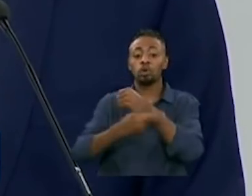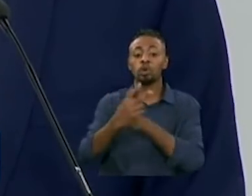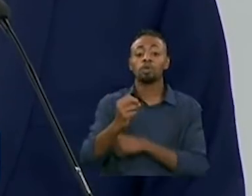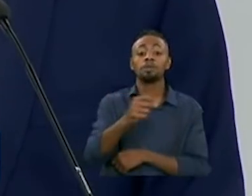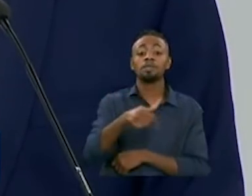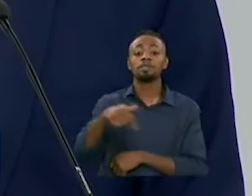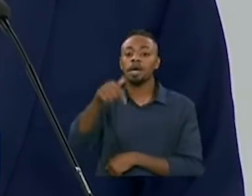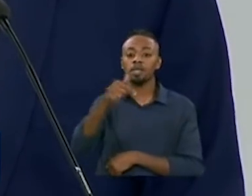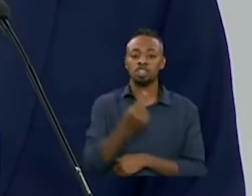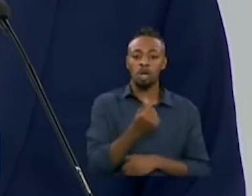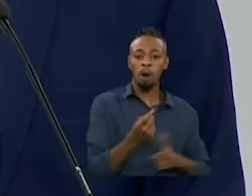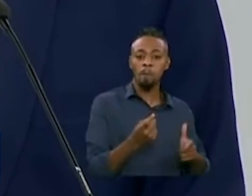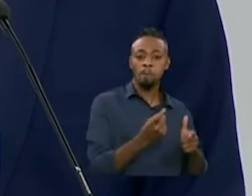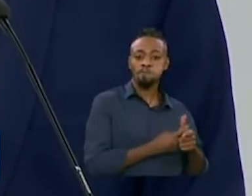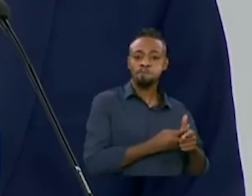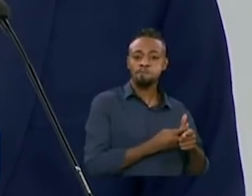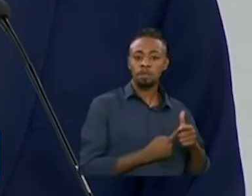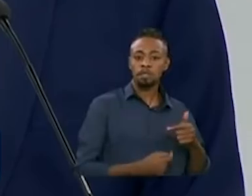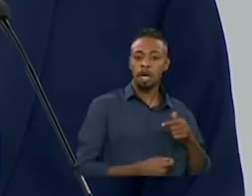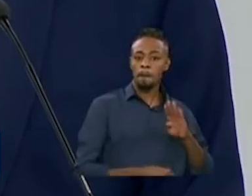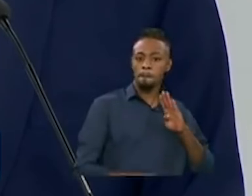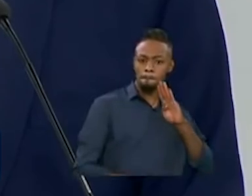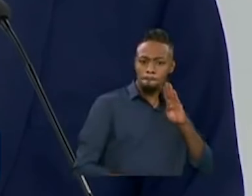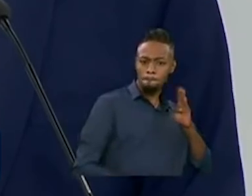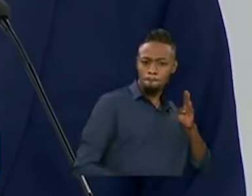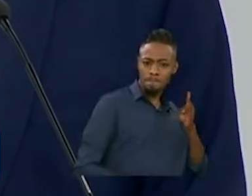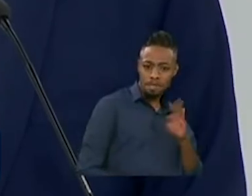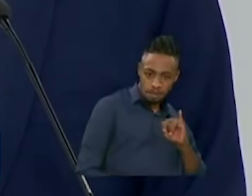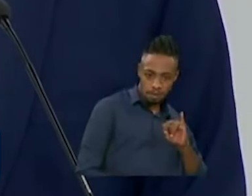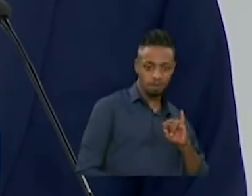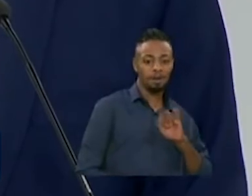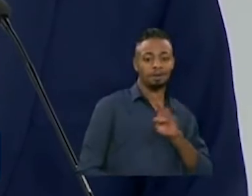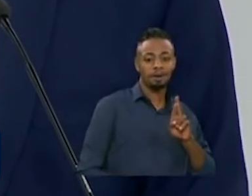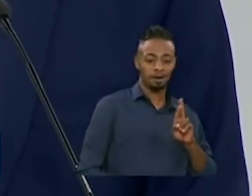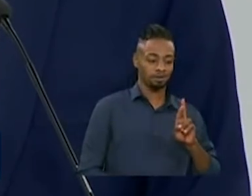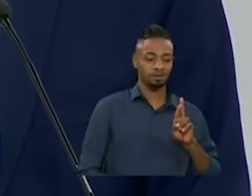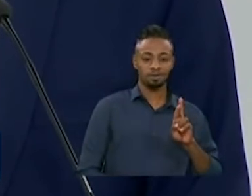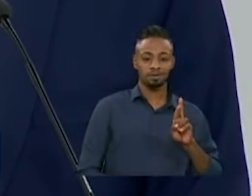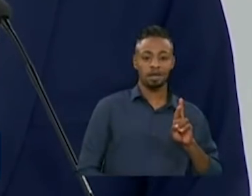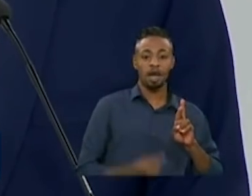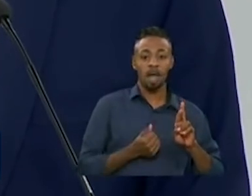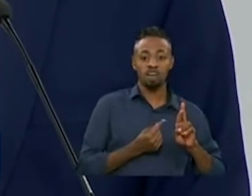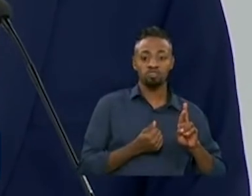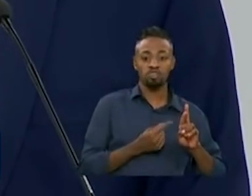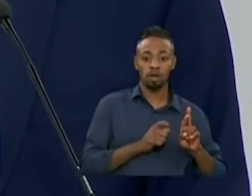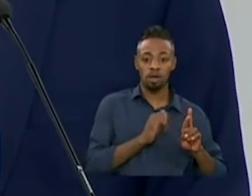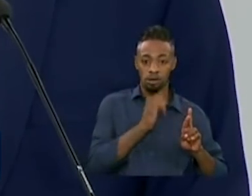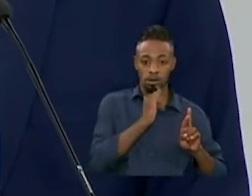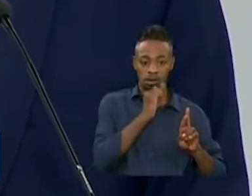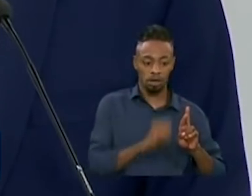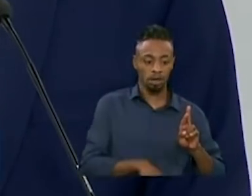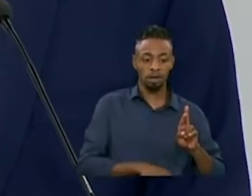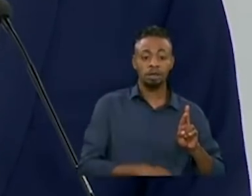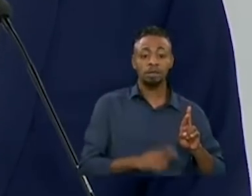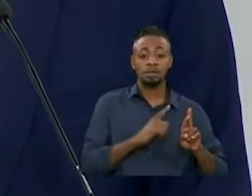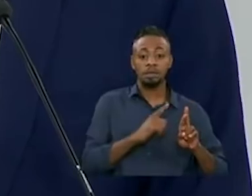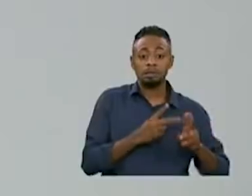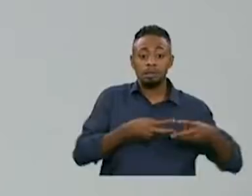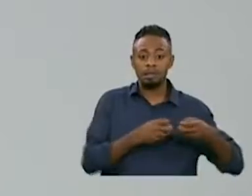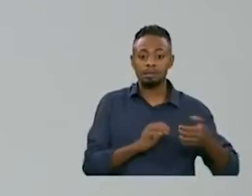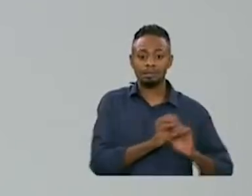2017 era de 7 bilhões de reais entre receitas que não seriam realizadas